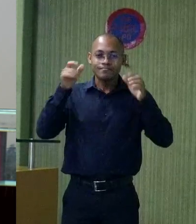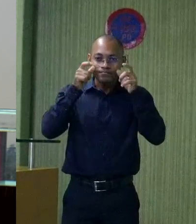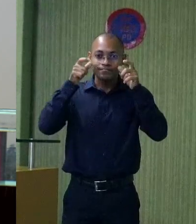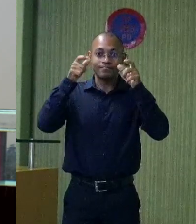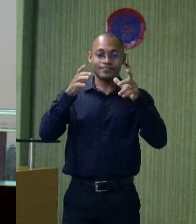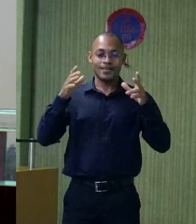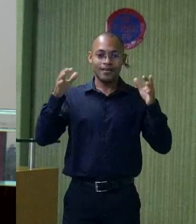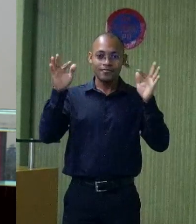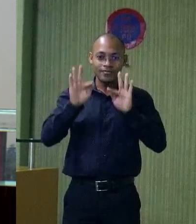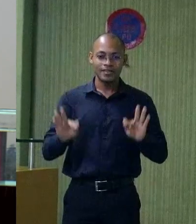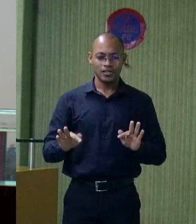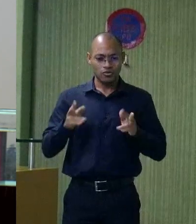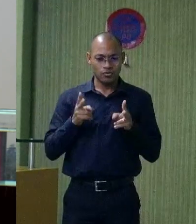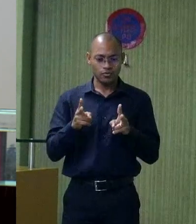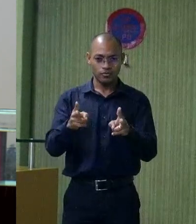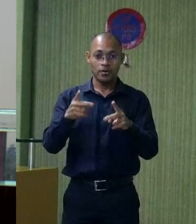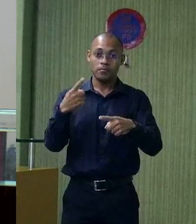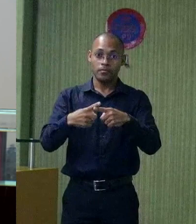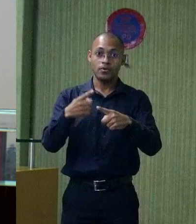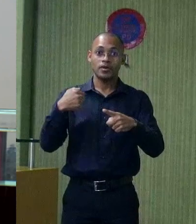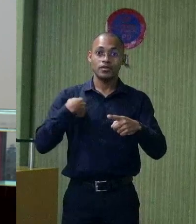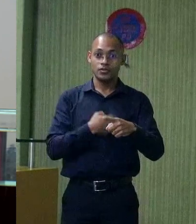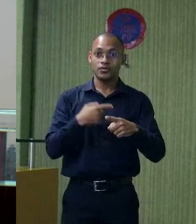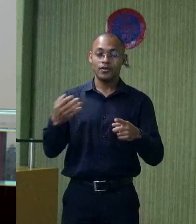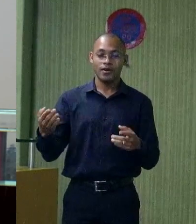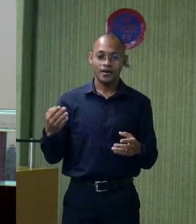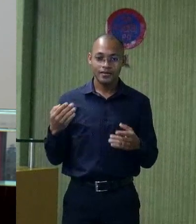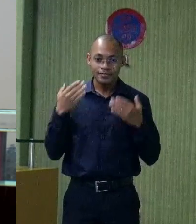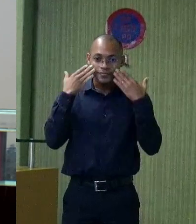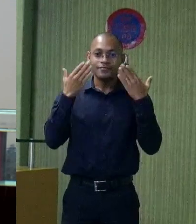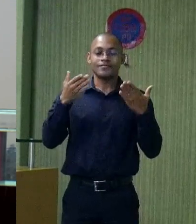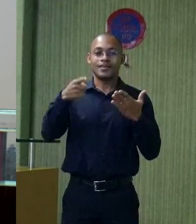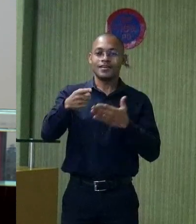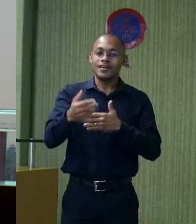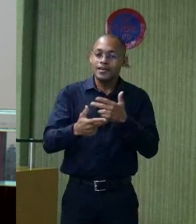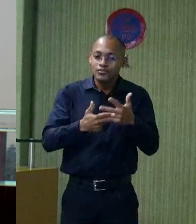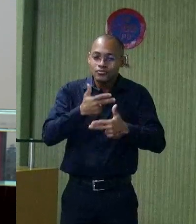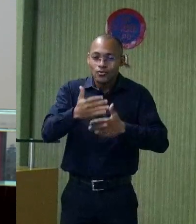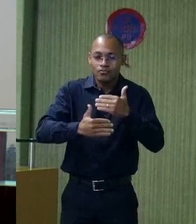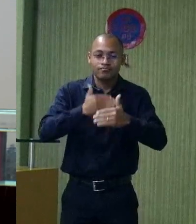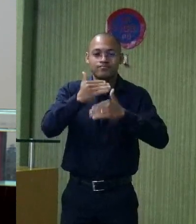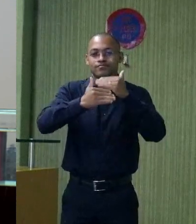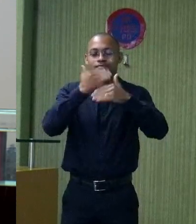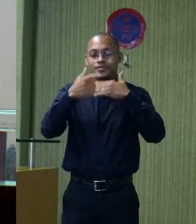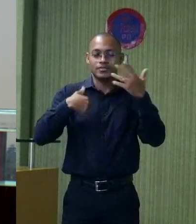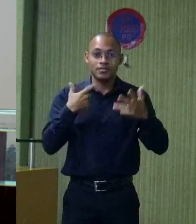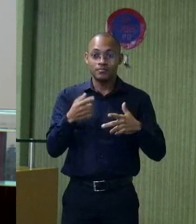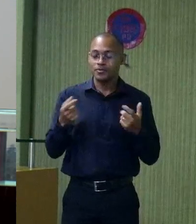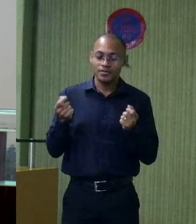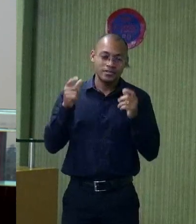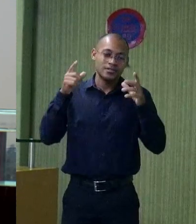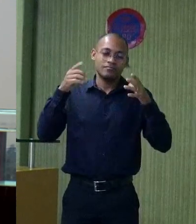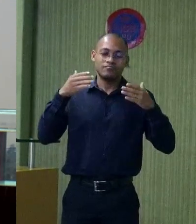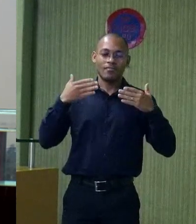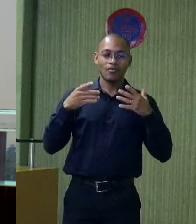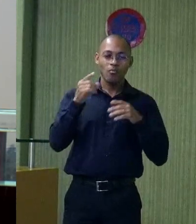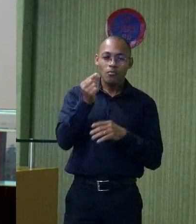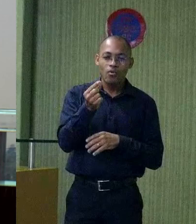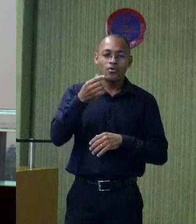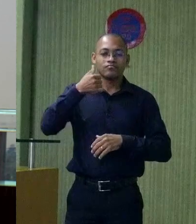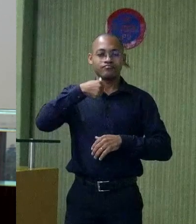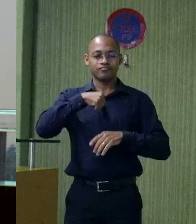fazer continuar né porque a gente chega brilhando os olhos e as coisas vão acontecendo e a gente adormece depois enfim